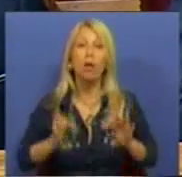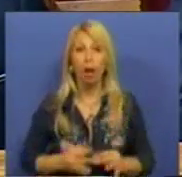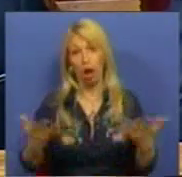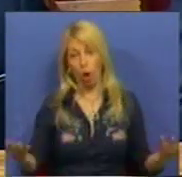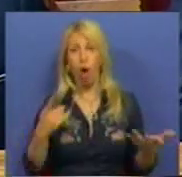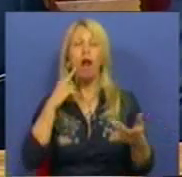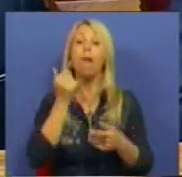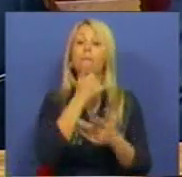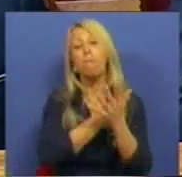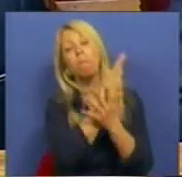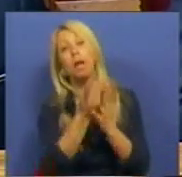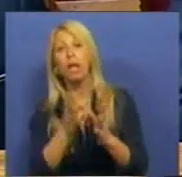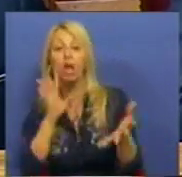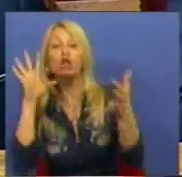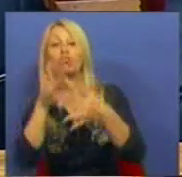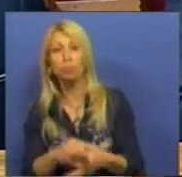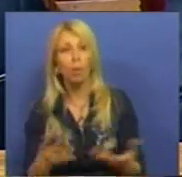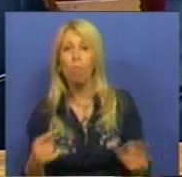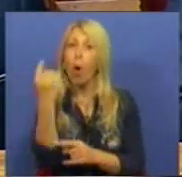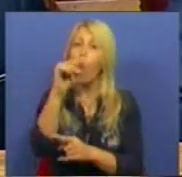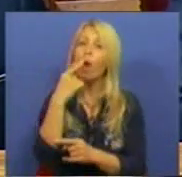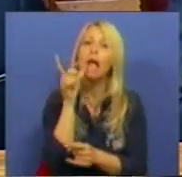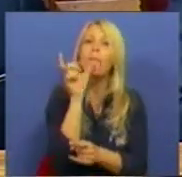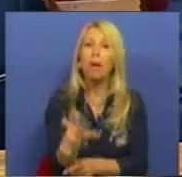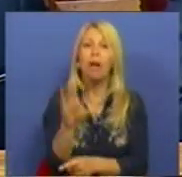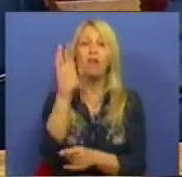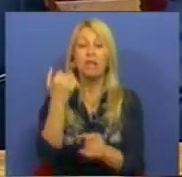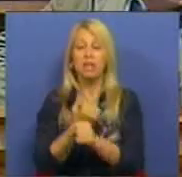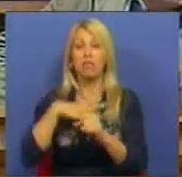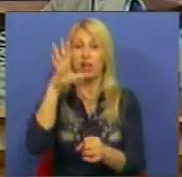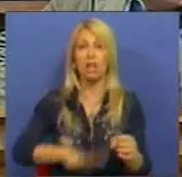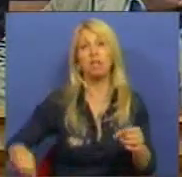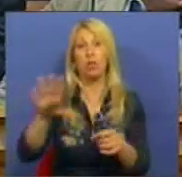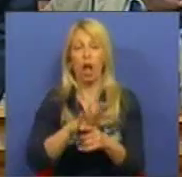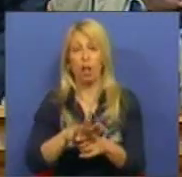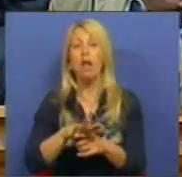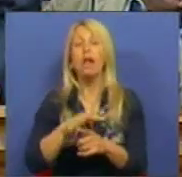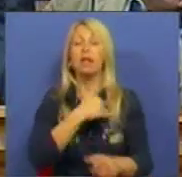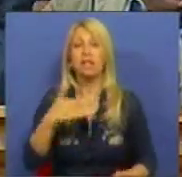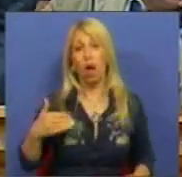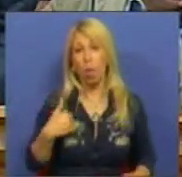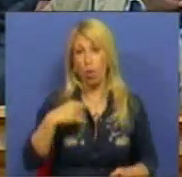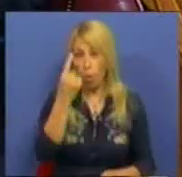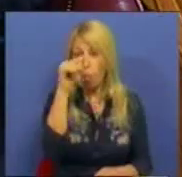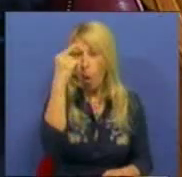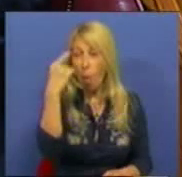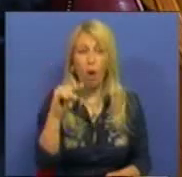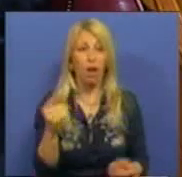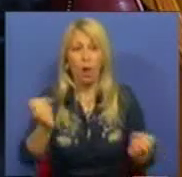aqui uma palavra do Serviço Nacional de Saúde. Registámos apenas que a Sra. Ministra da Saúde